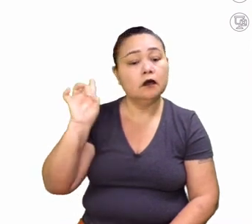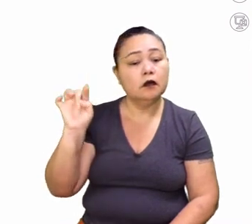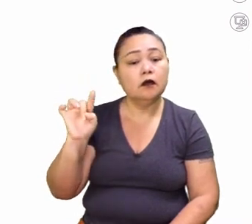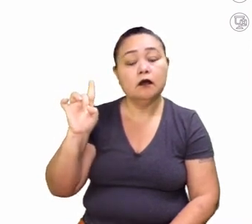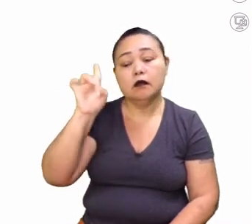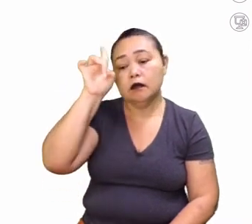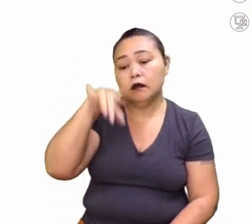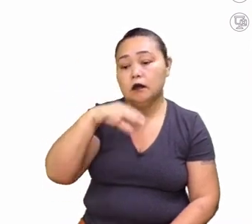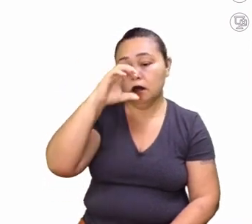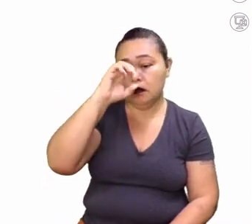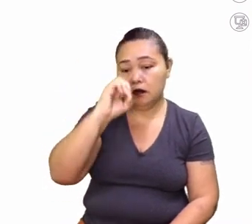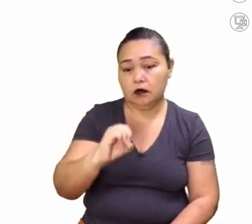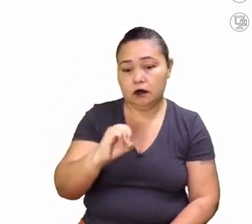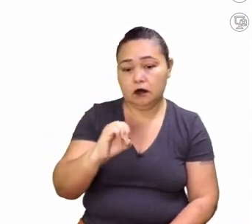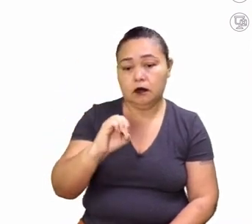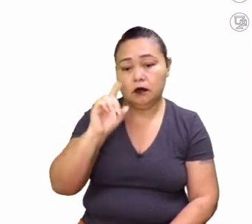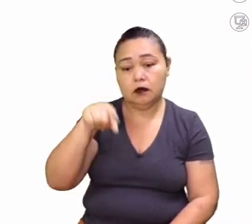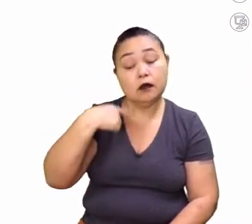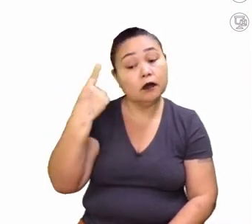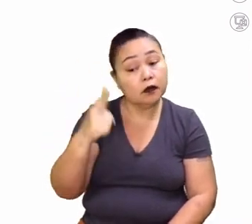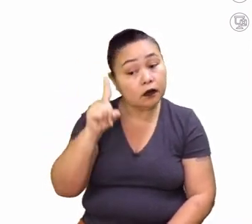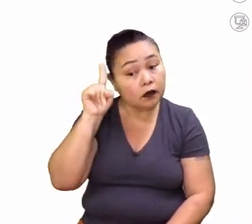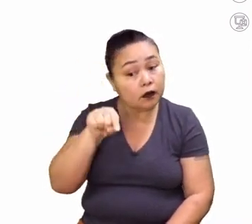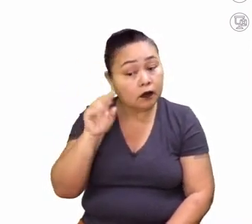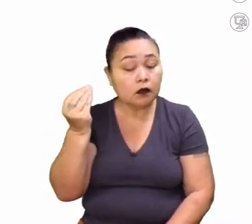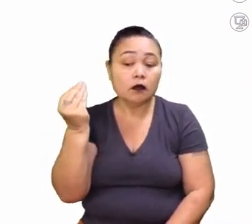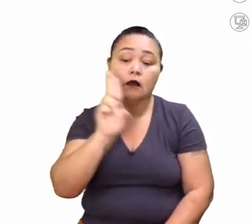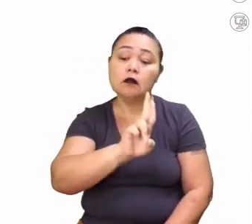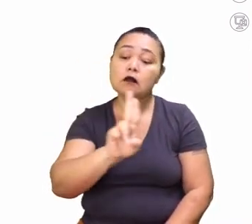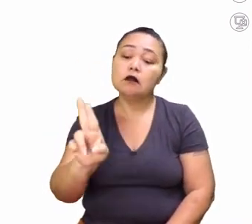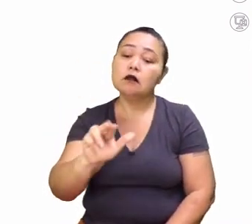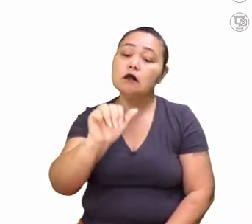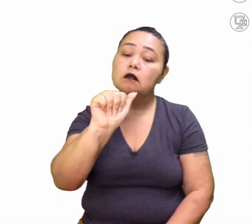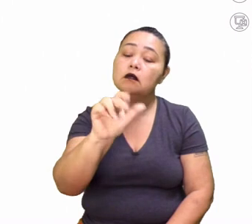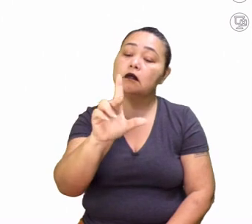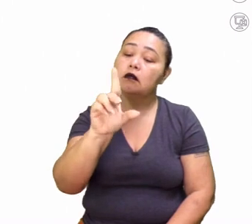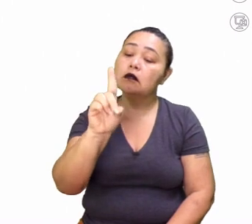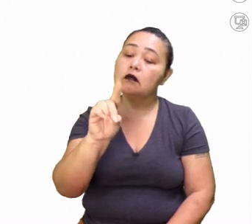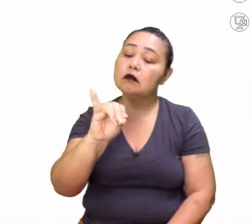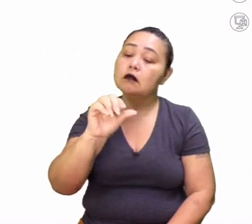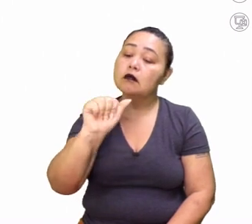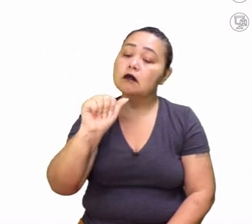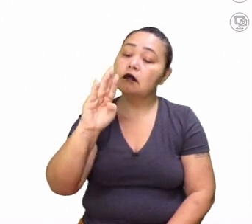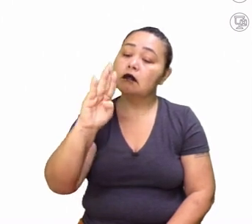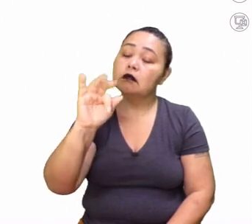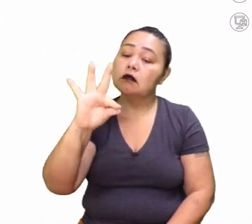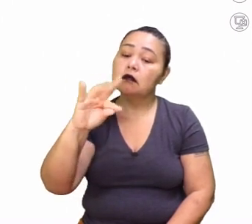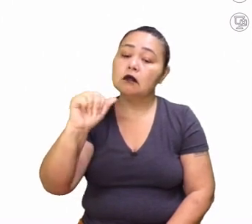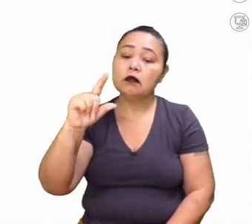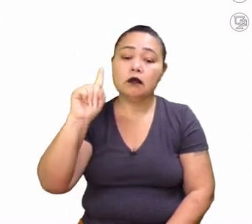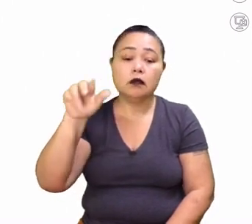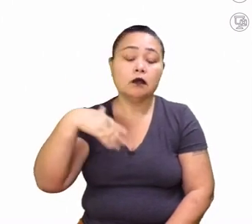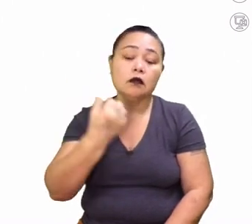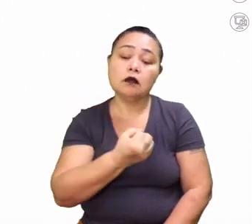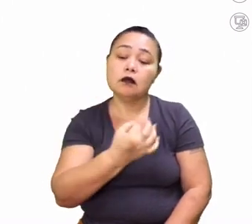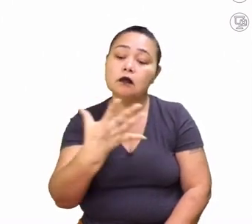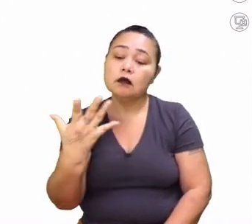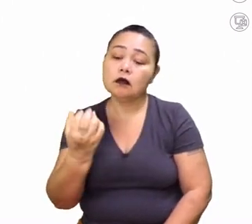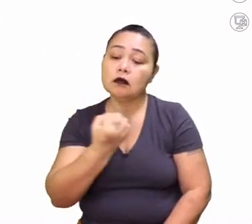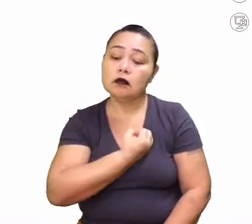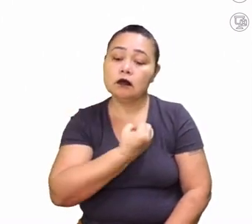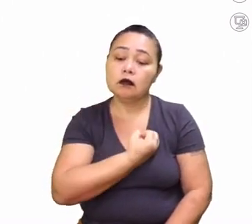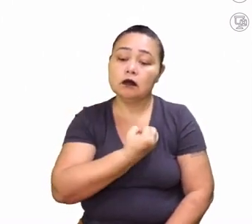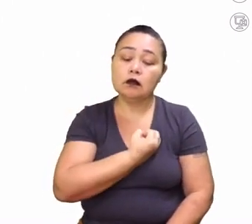zero de expansão adiabática houve uma expansão adiabática onde quantidade de calor é zero recebeu